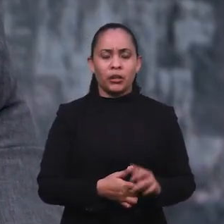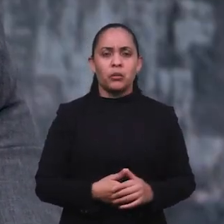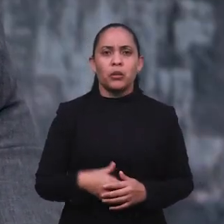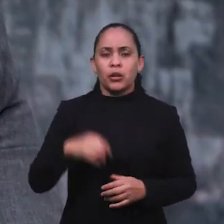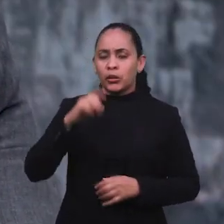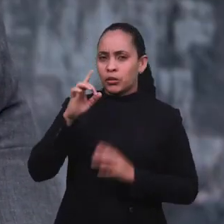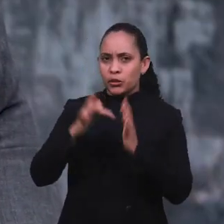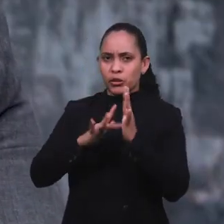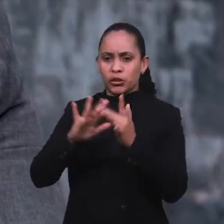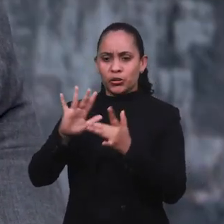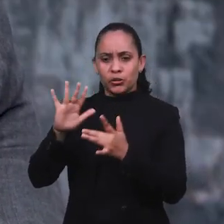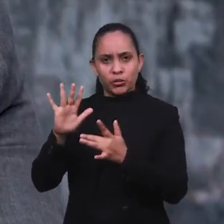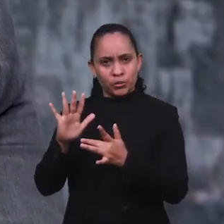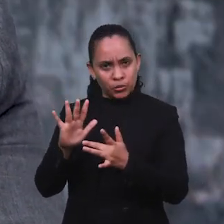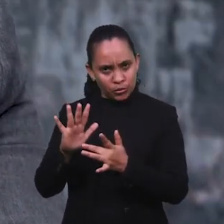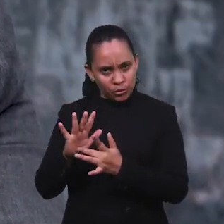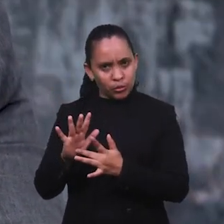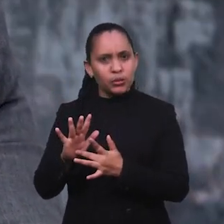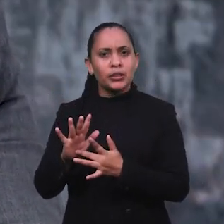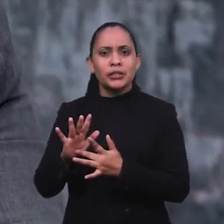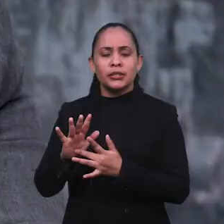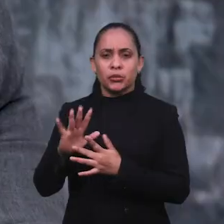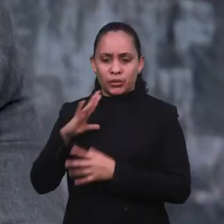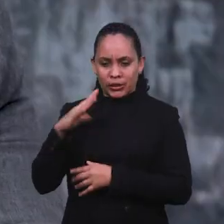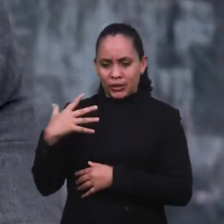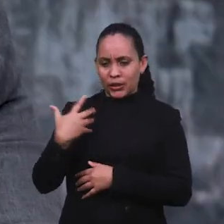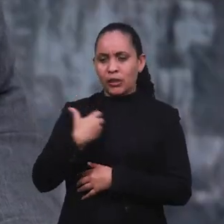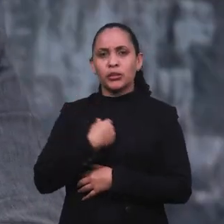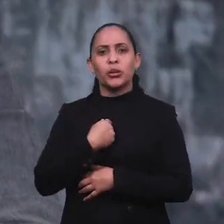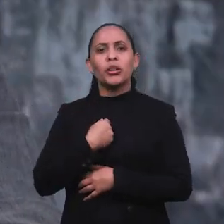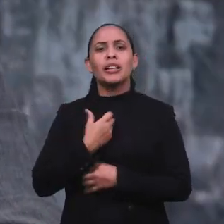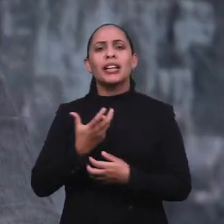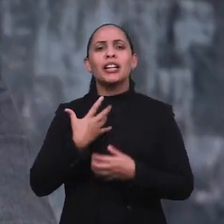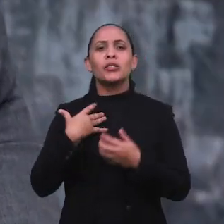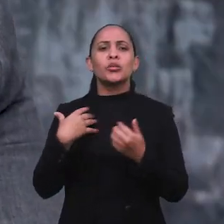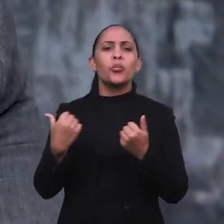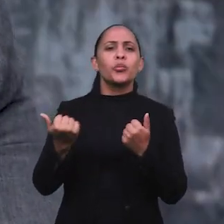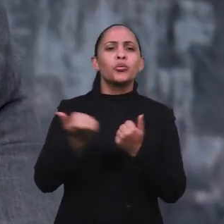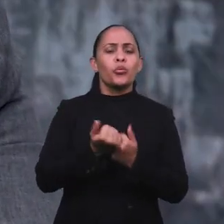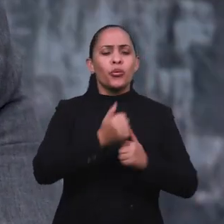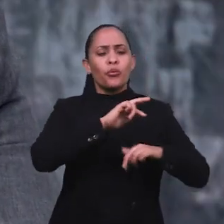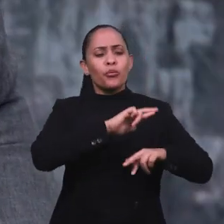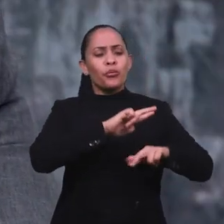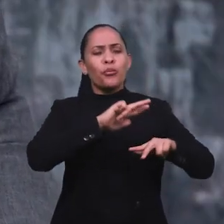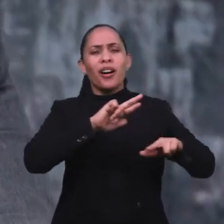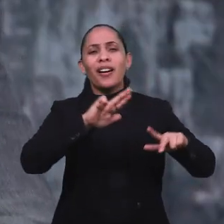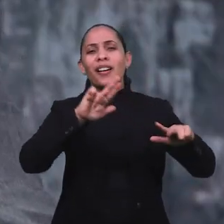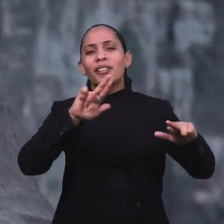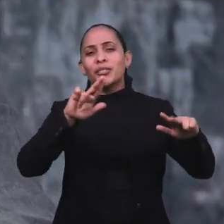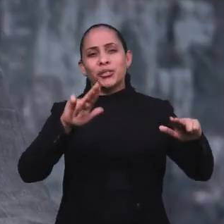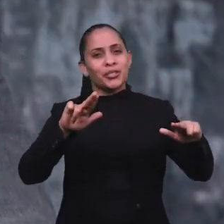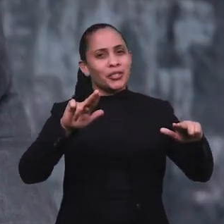de Salvador e acrescentando, né, outras pérolas, né, outros nomes que possam